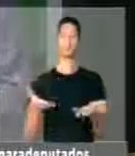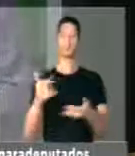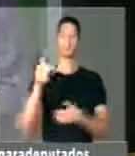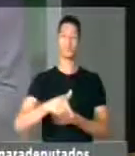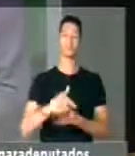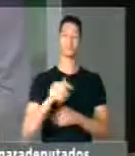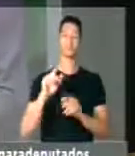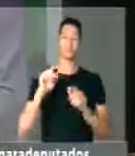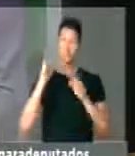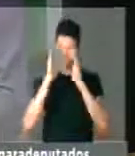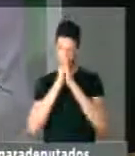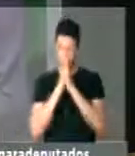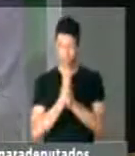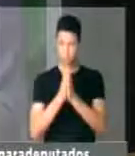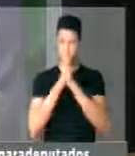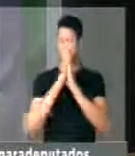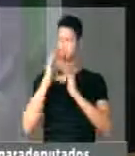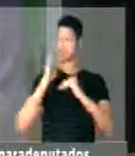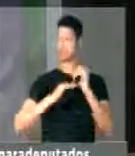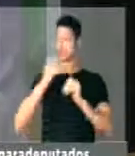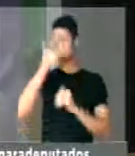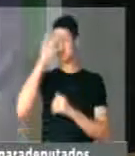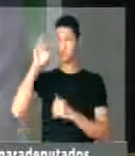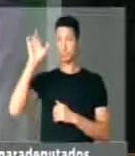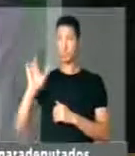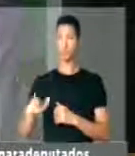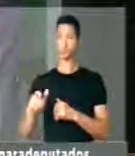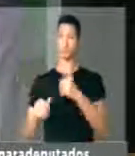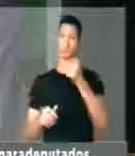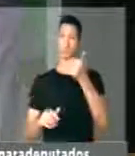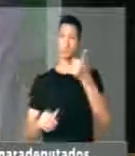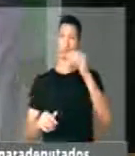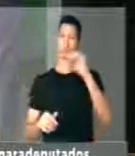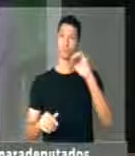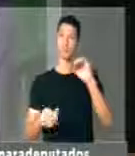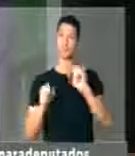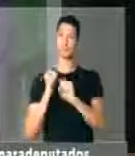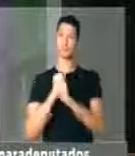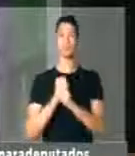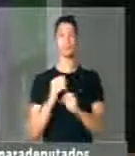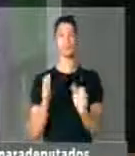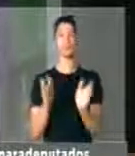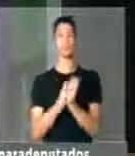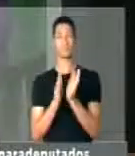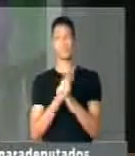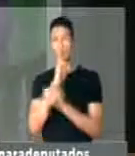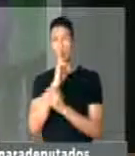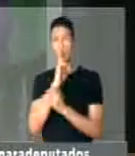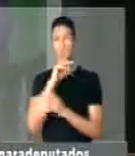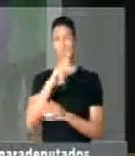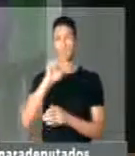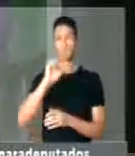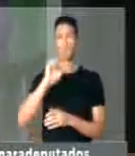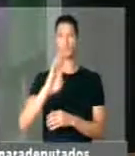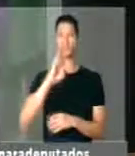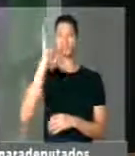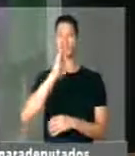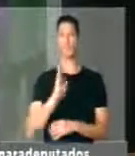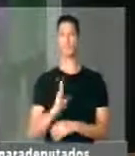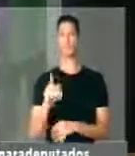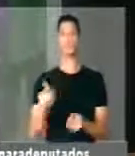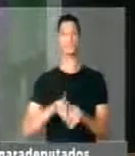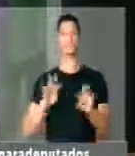aqui reverenciamos naquele que seria seu 100º aniversário. Que o Partido Socialista